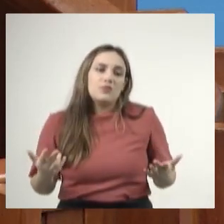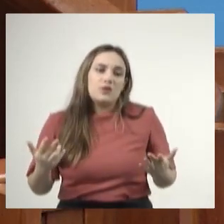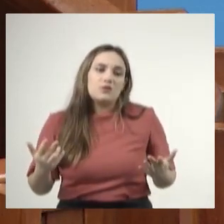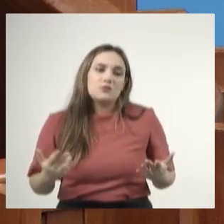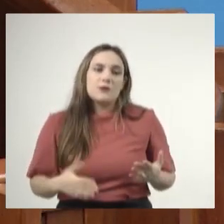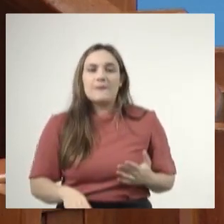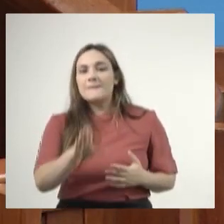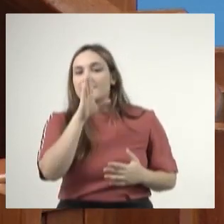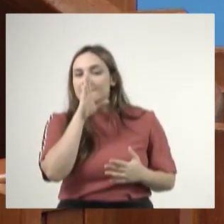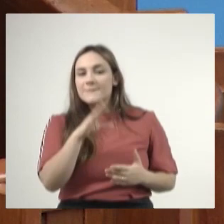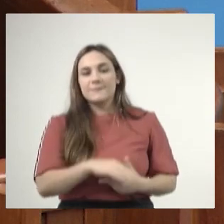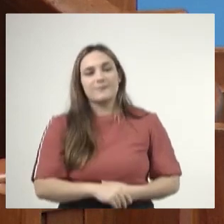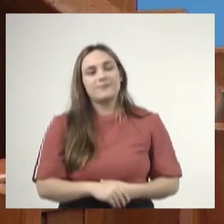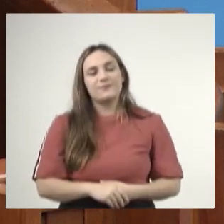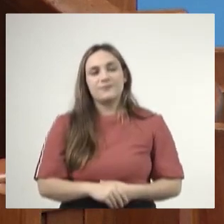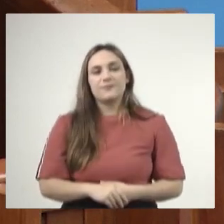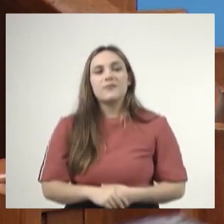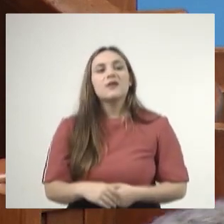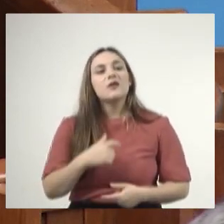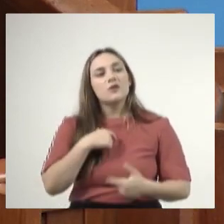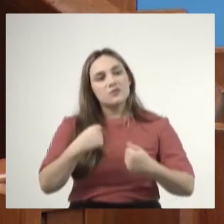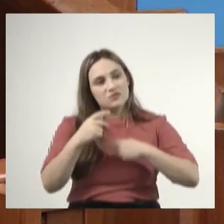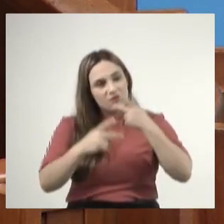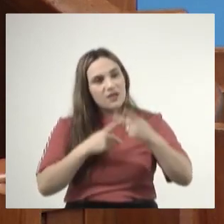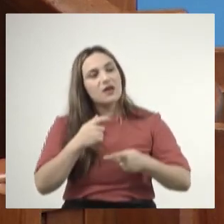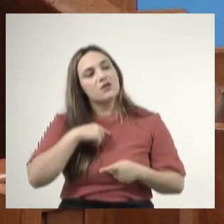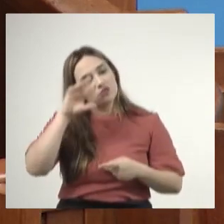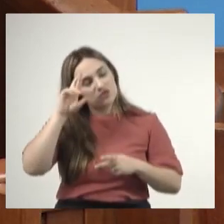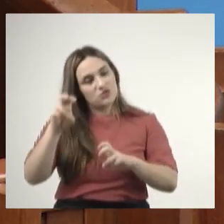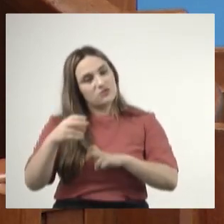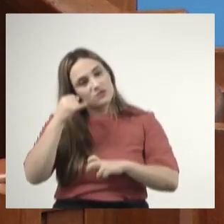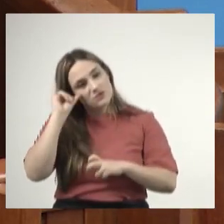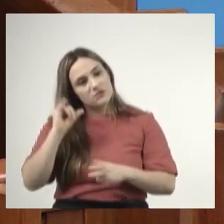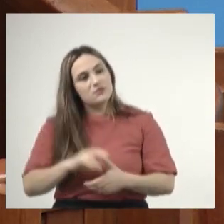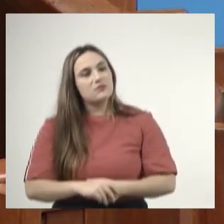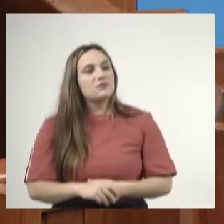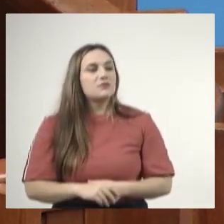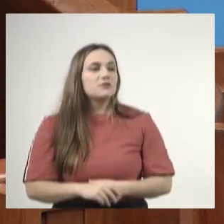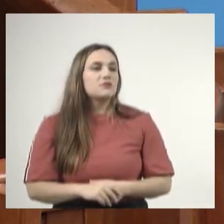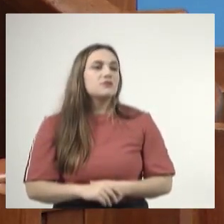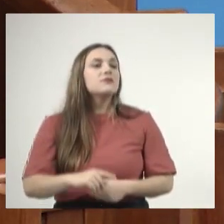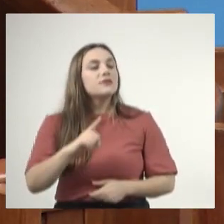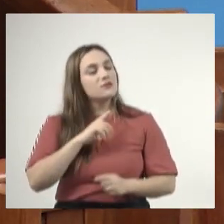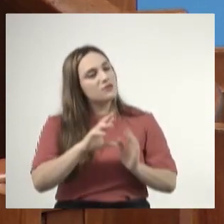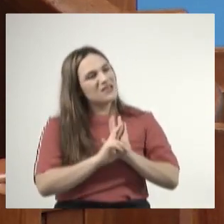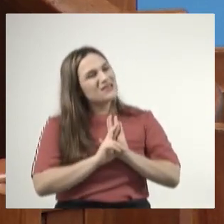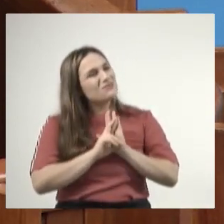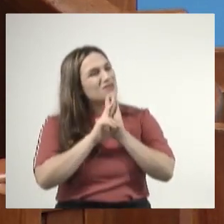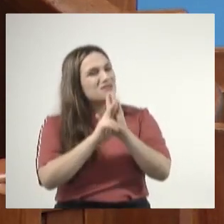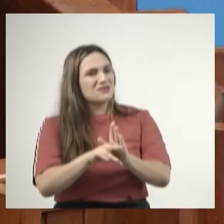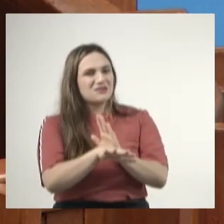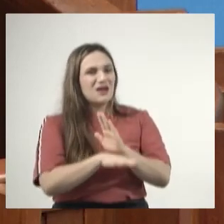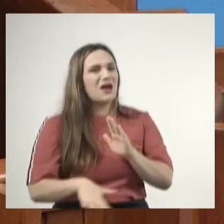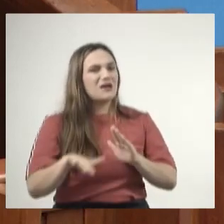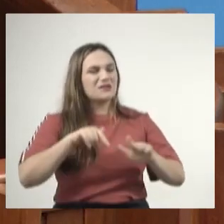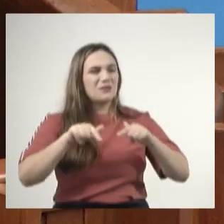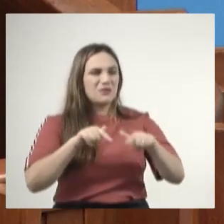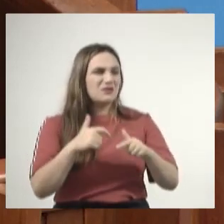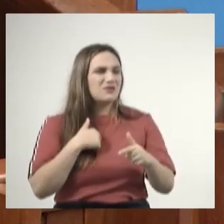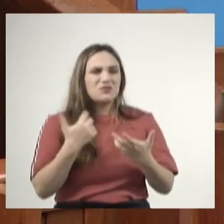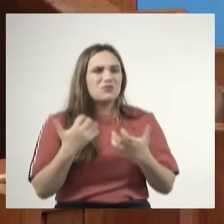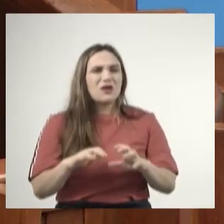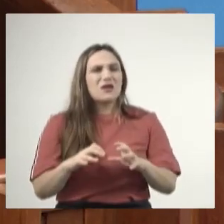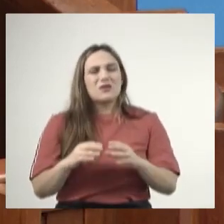uso da palavra e trazer aqui como produtor rural, como representante dessa classe, sem denigrir